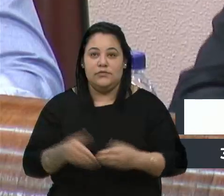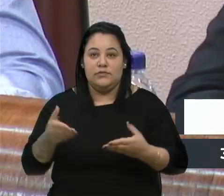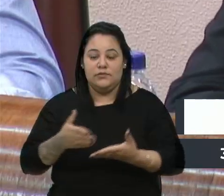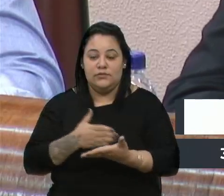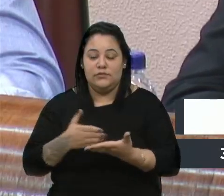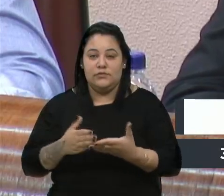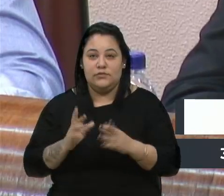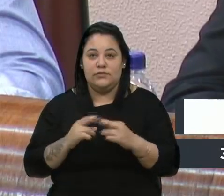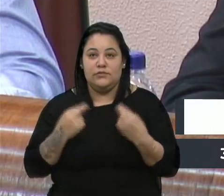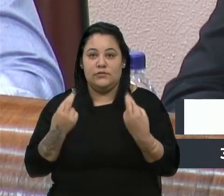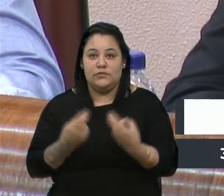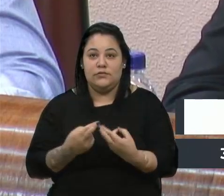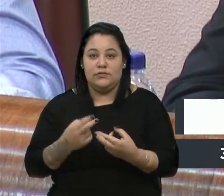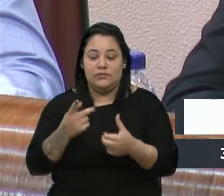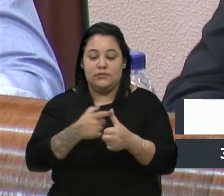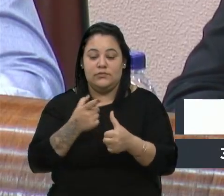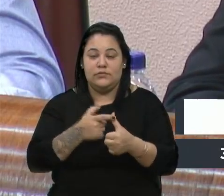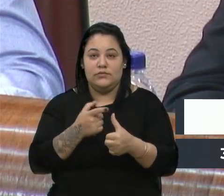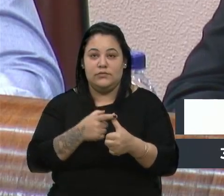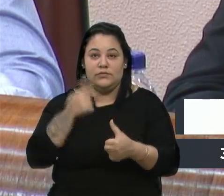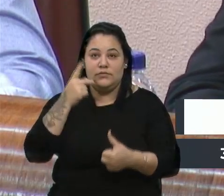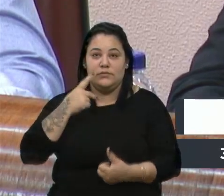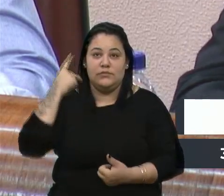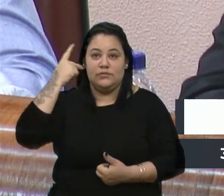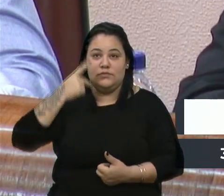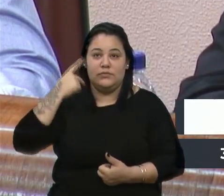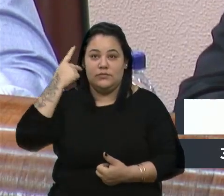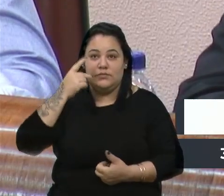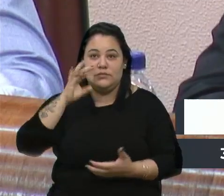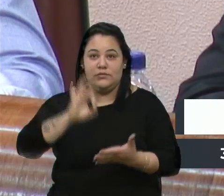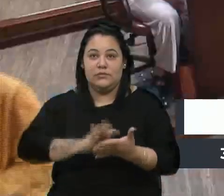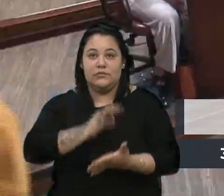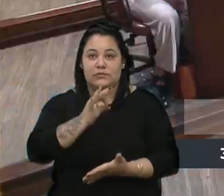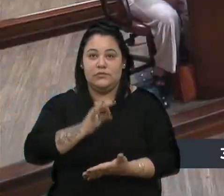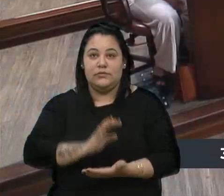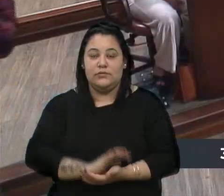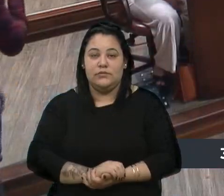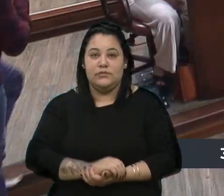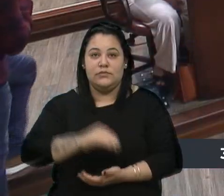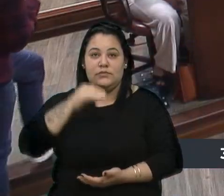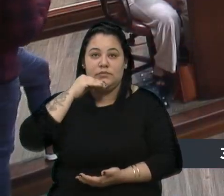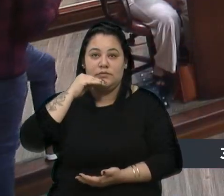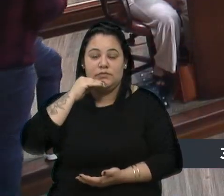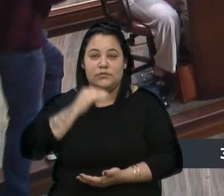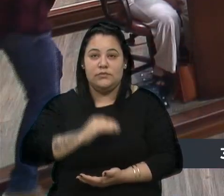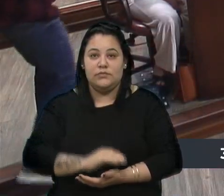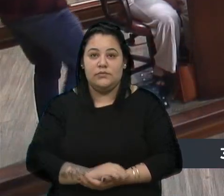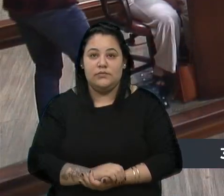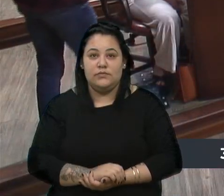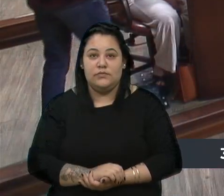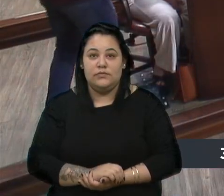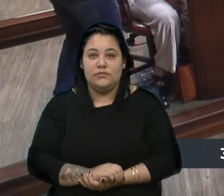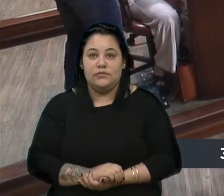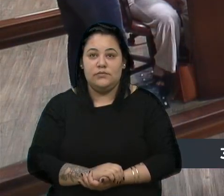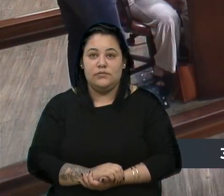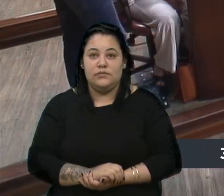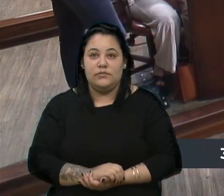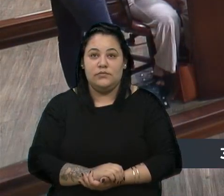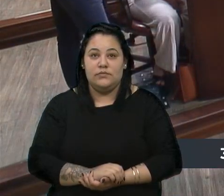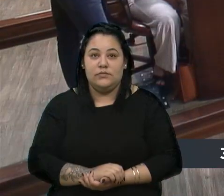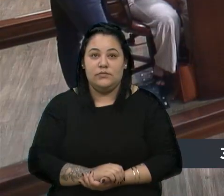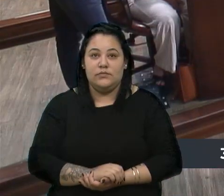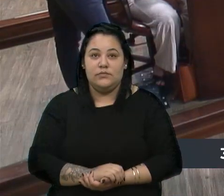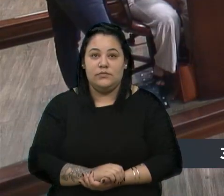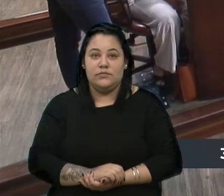Vereador inscrito Alexandre Bortoluz. Declaração de líder. Cedo meu grande expediente ao vereador Maurício Fernandes